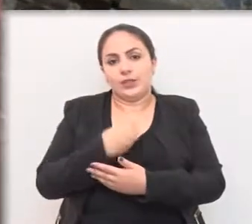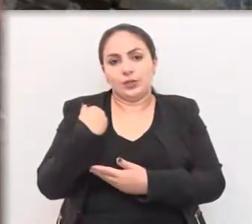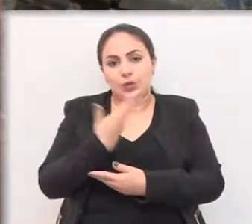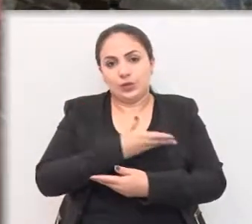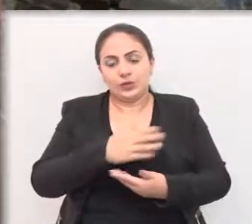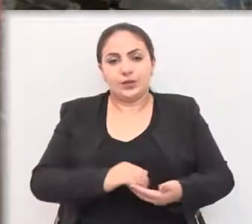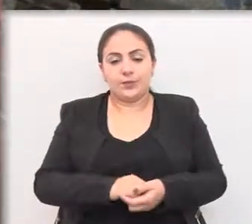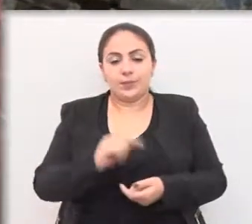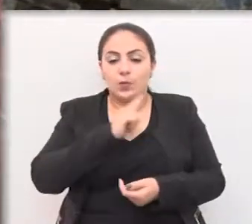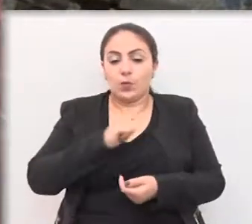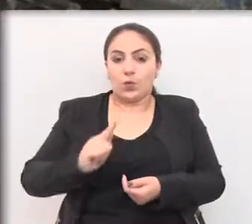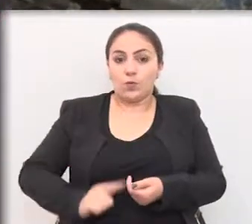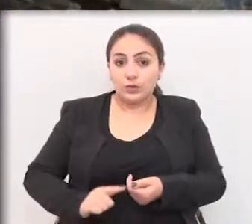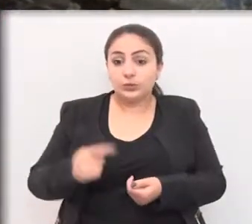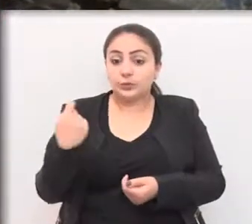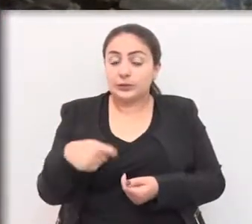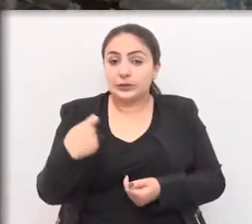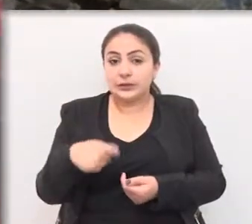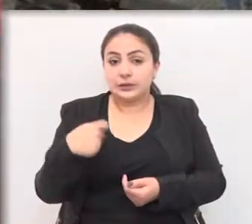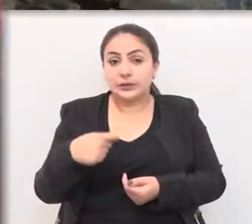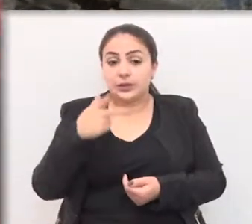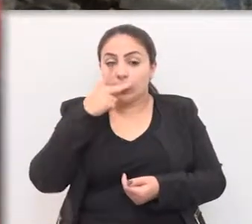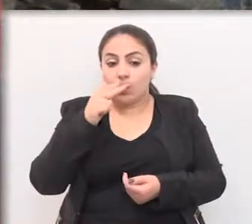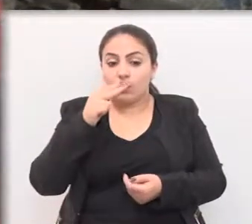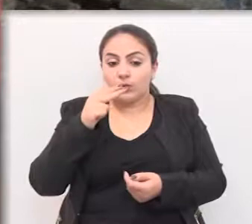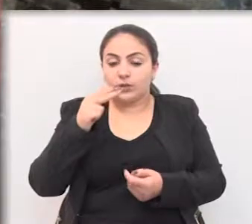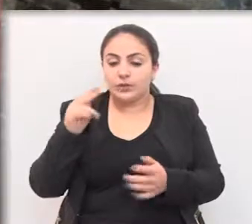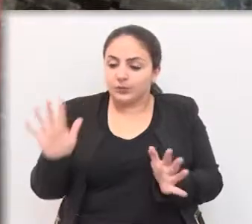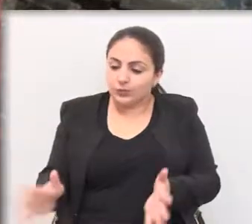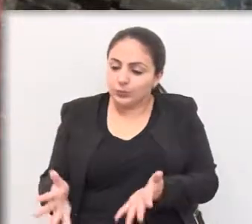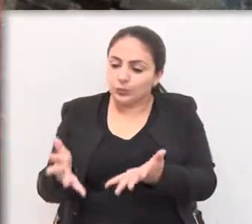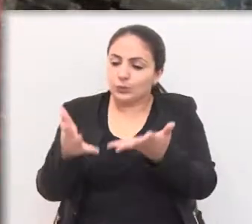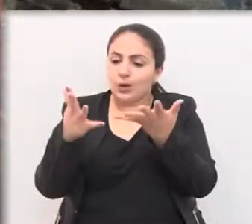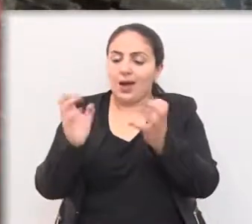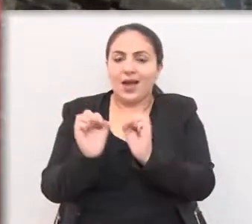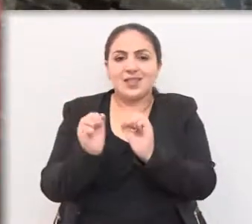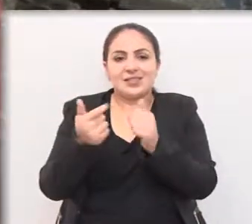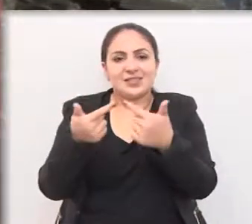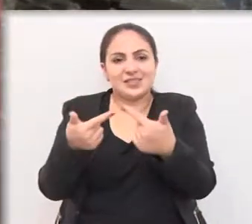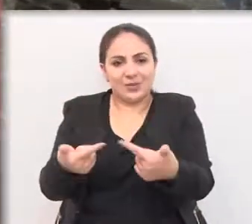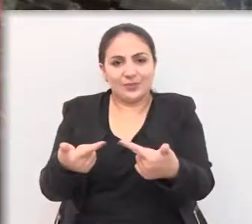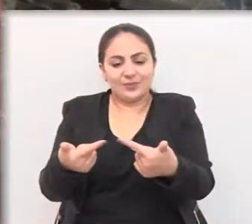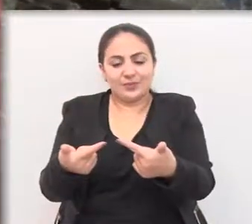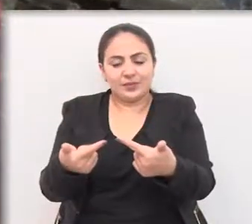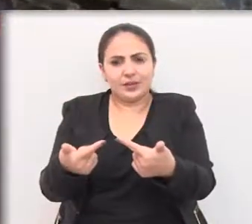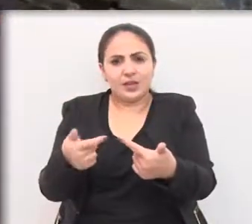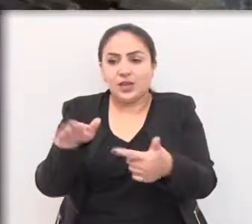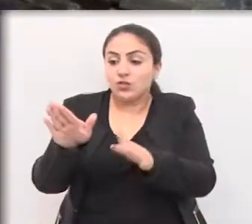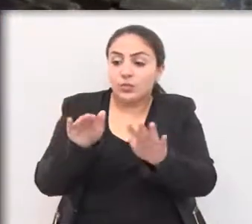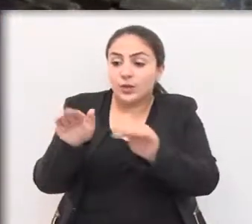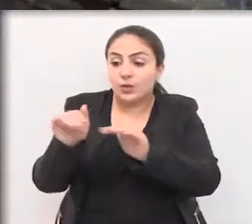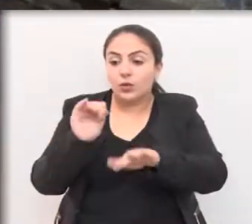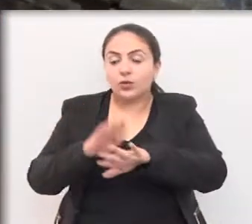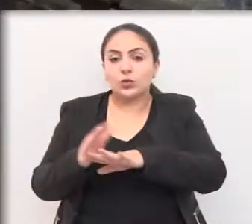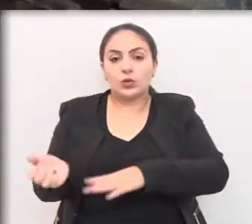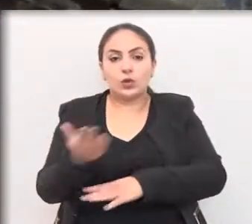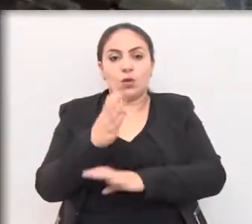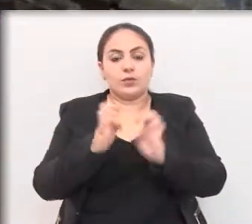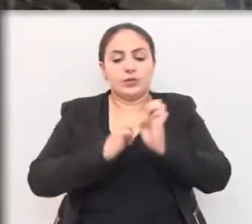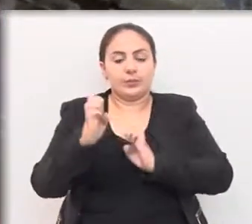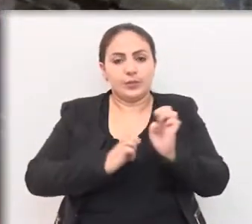que vivemos. Os governos devem ser indutores das ações capazes de atrair